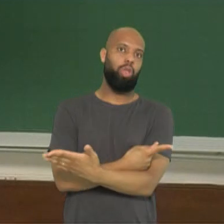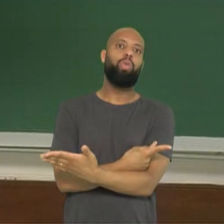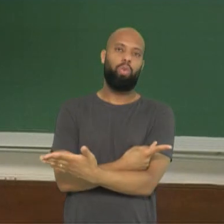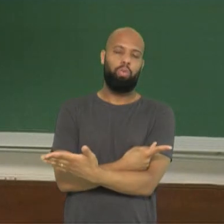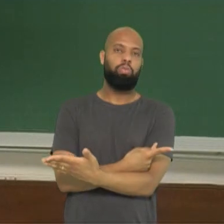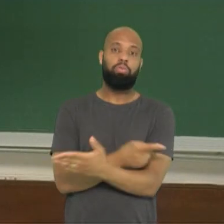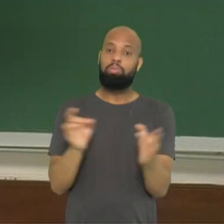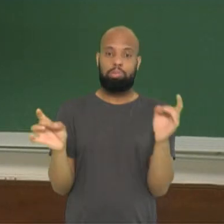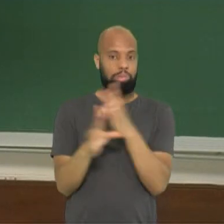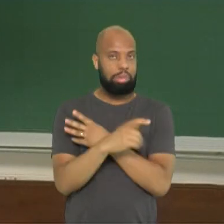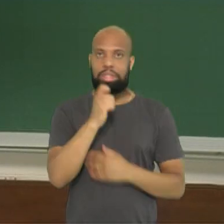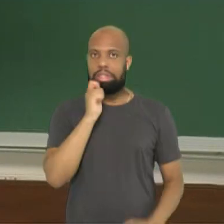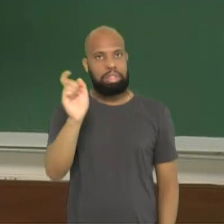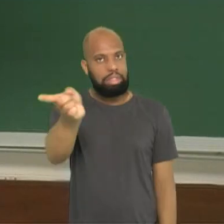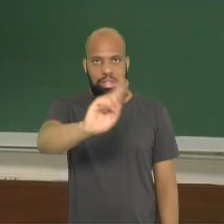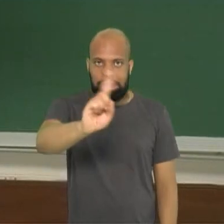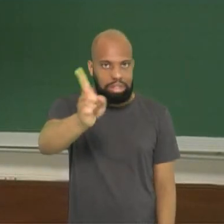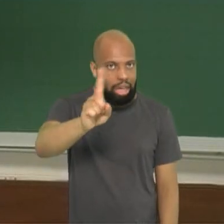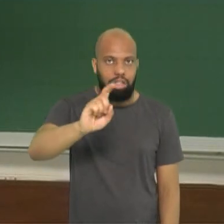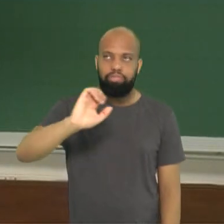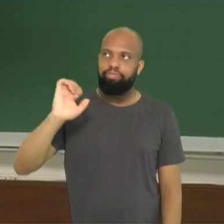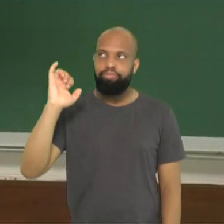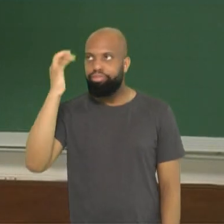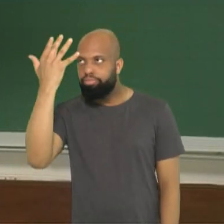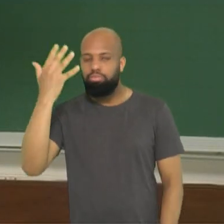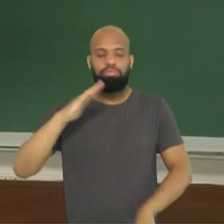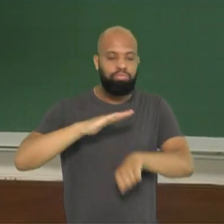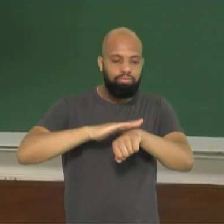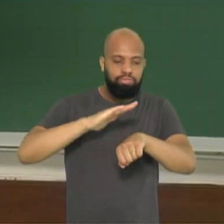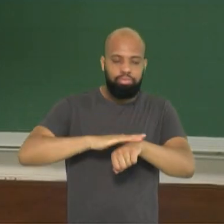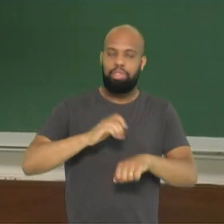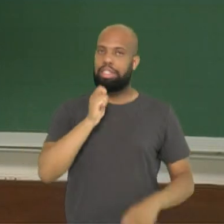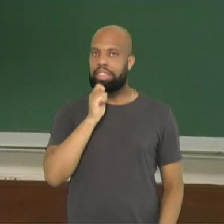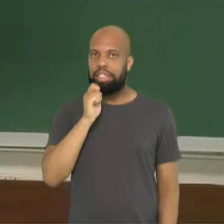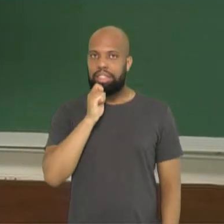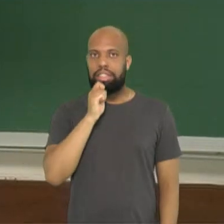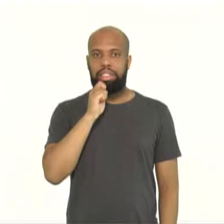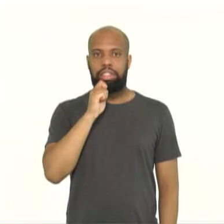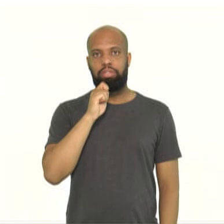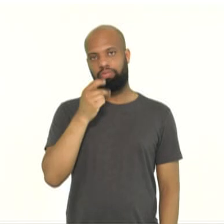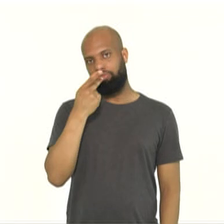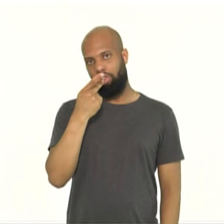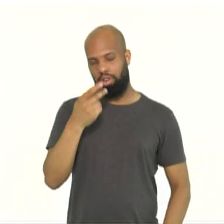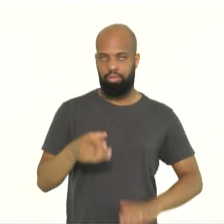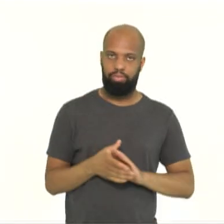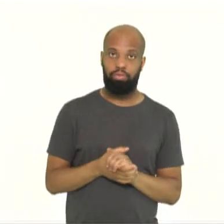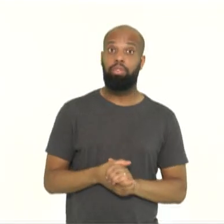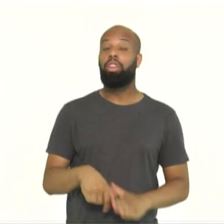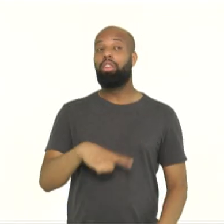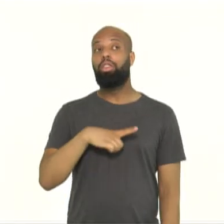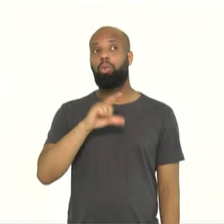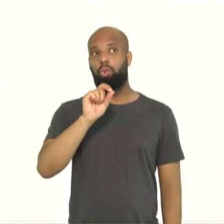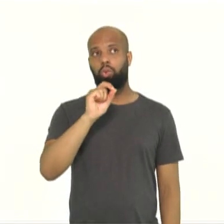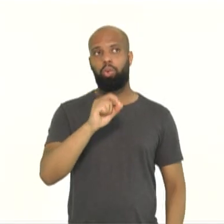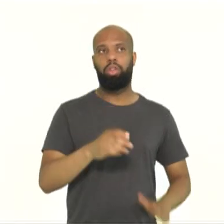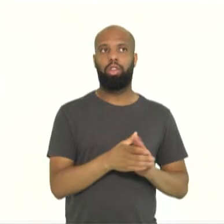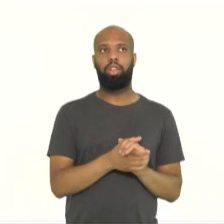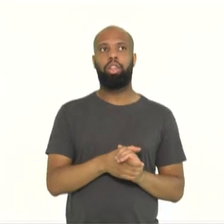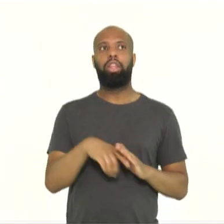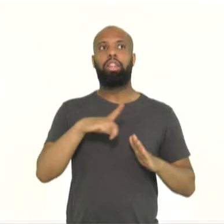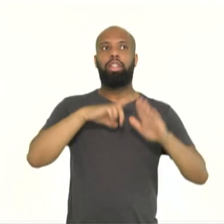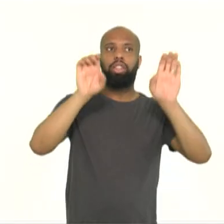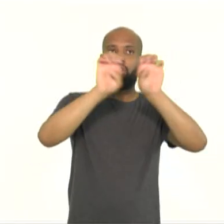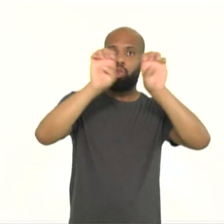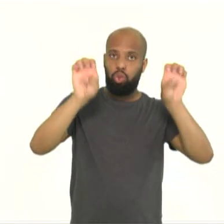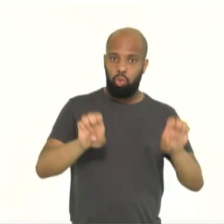elas não terminaram ainda, elas estão acontecendo no momento em que é falado. Então, nós tínhamos lá essa